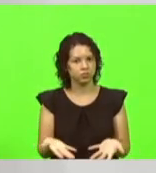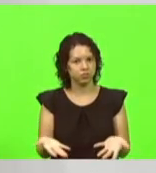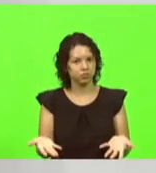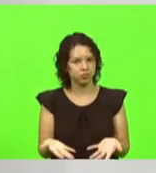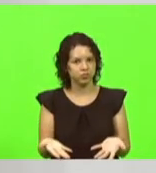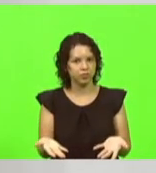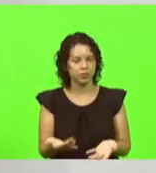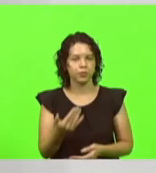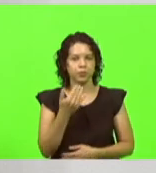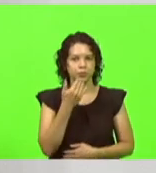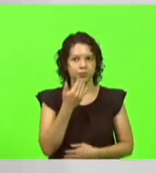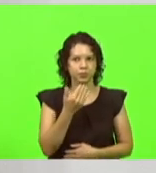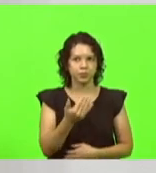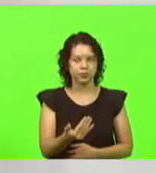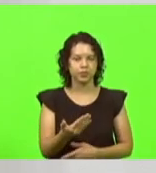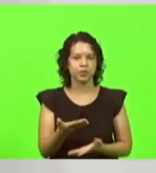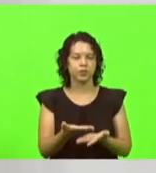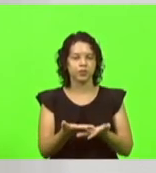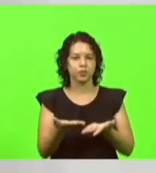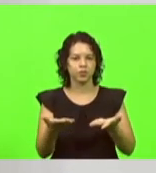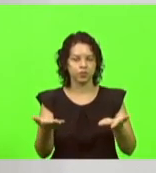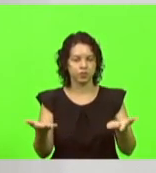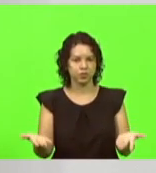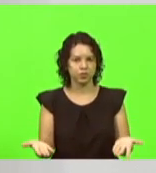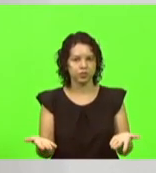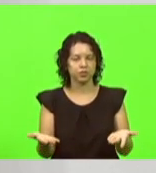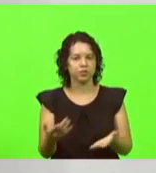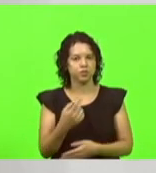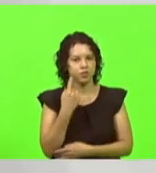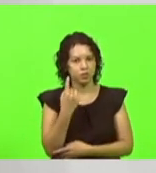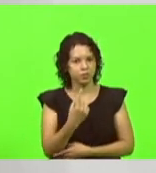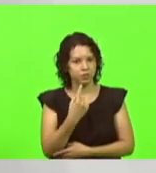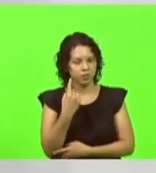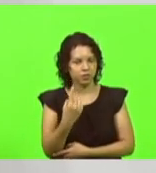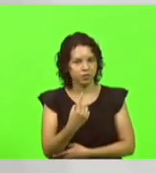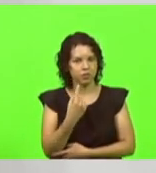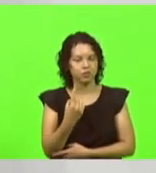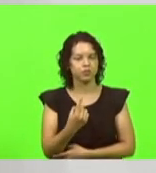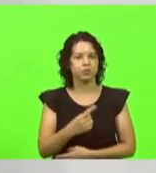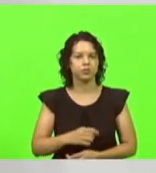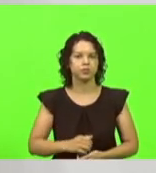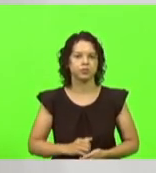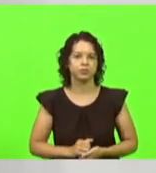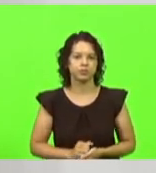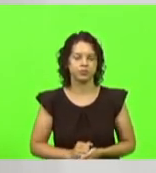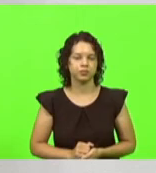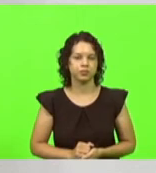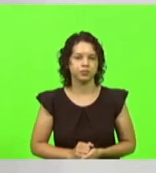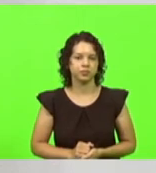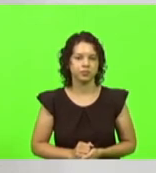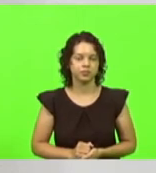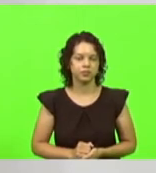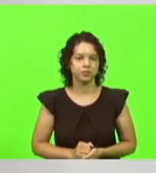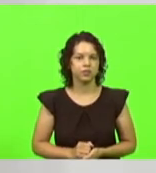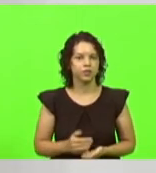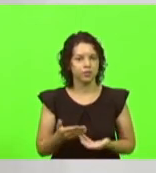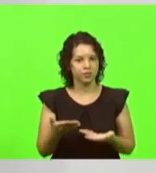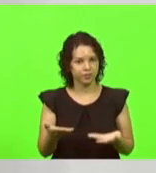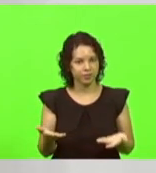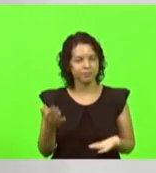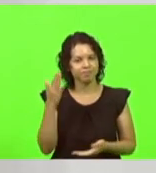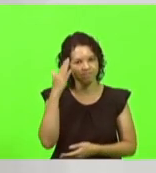Peço aos nobres pares, senhoras deputadas e senhores deputados, que possam me compreender.